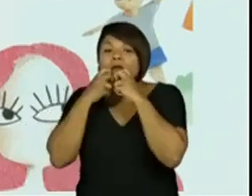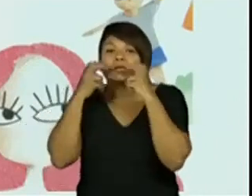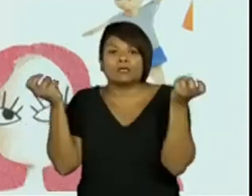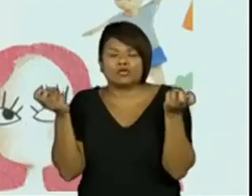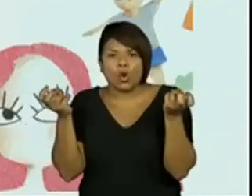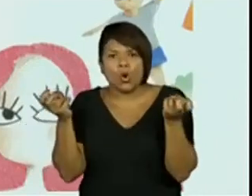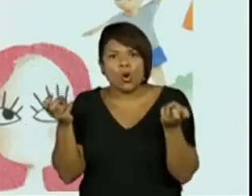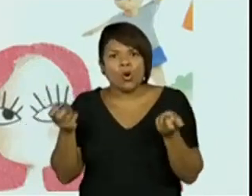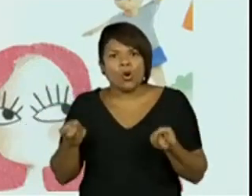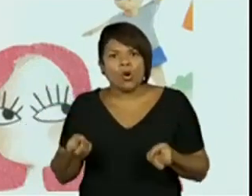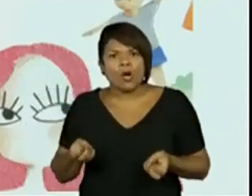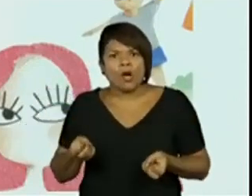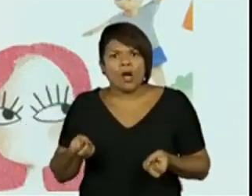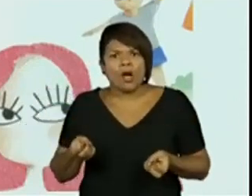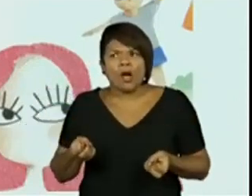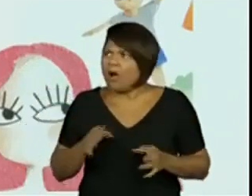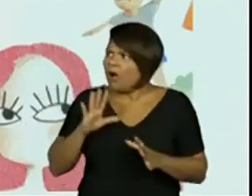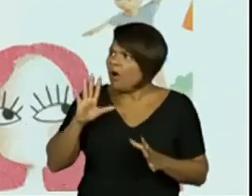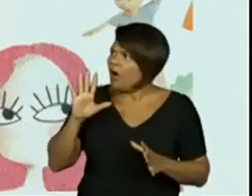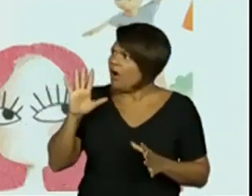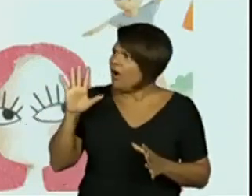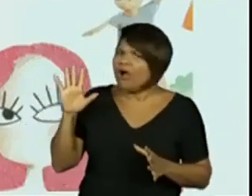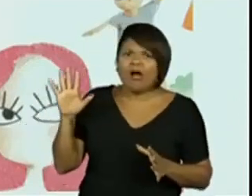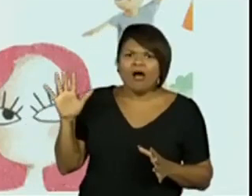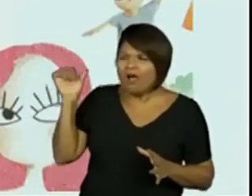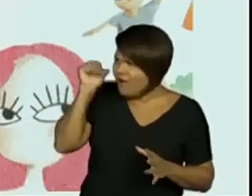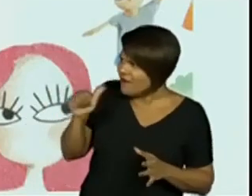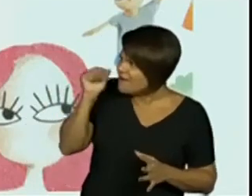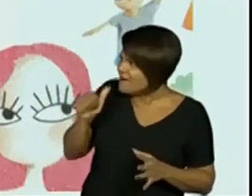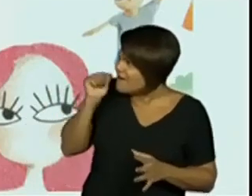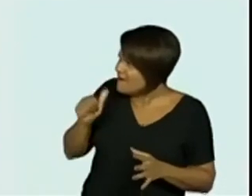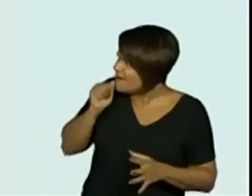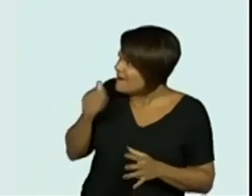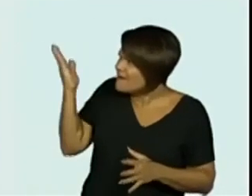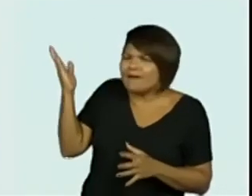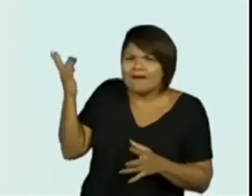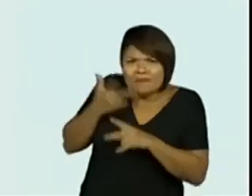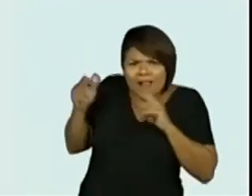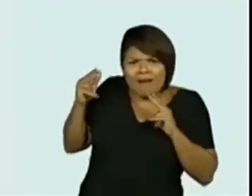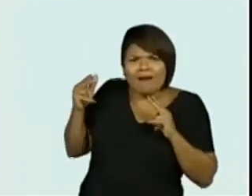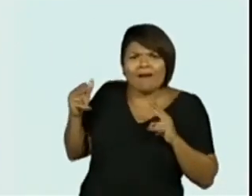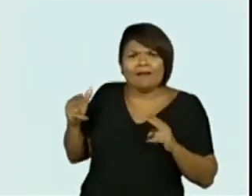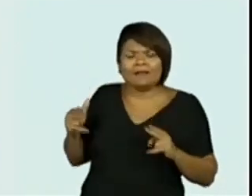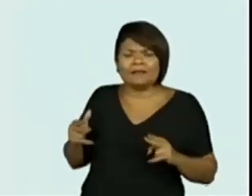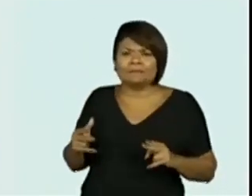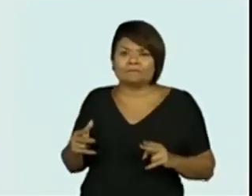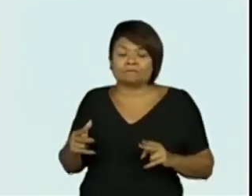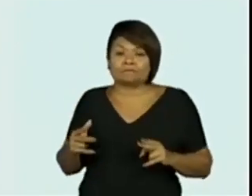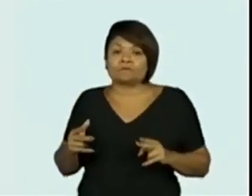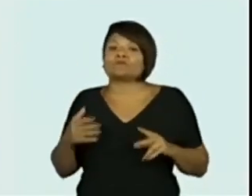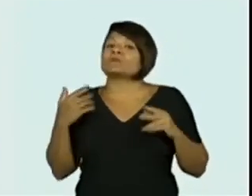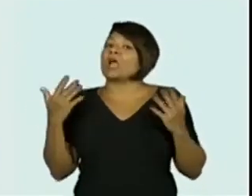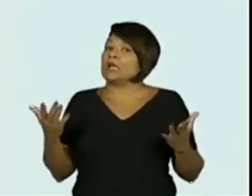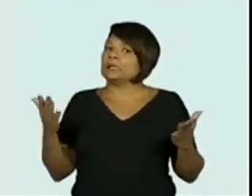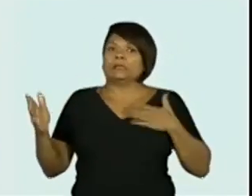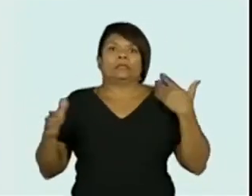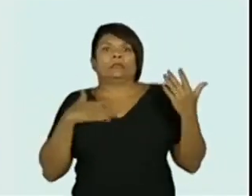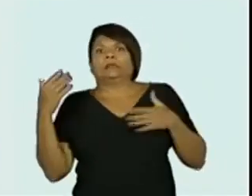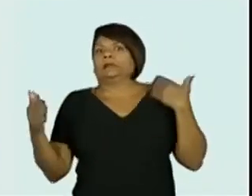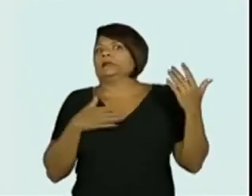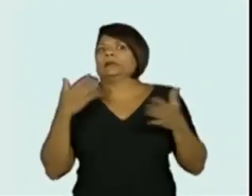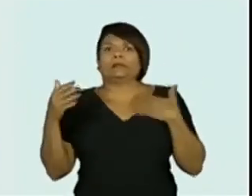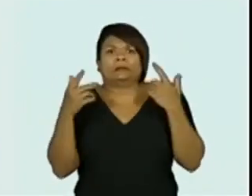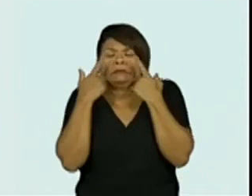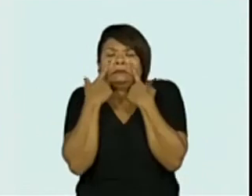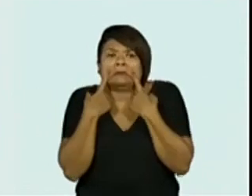voz esganiçada: Mãe, olha a moça pelada! Doralice se assustou um pouco, teve até